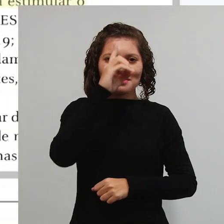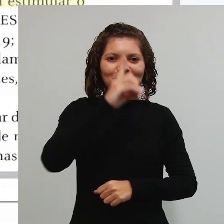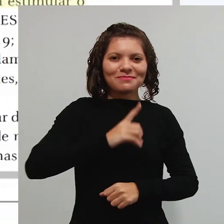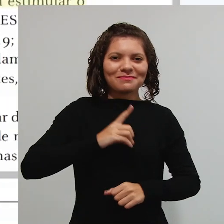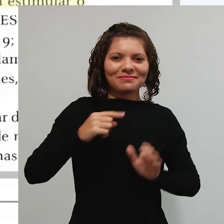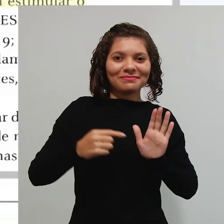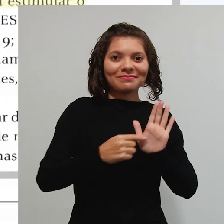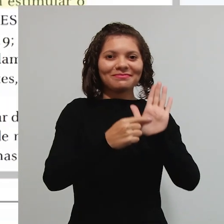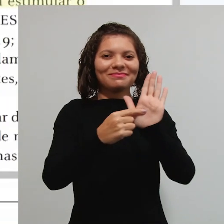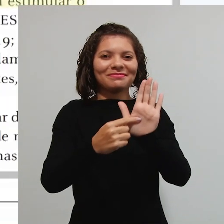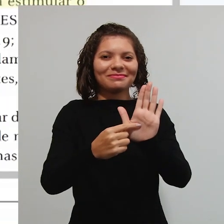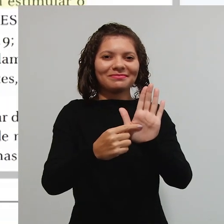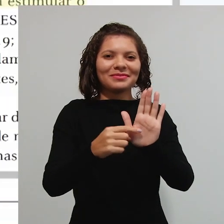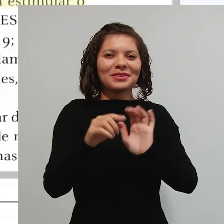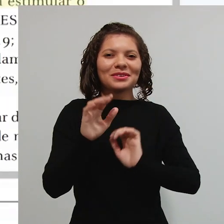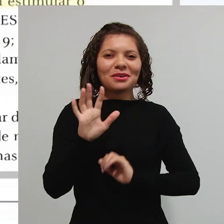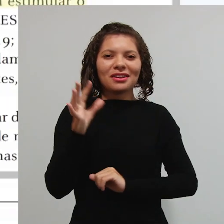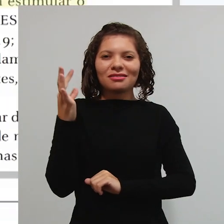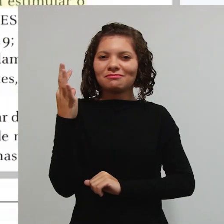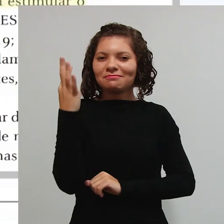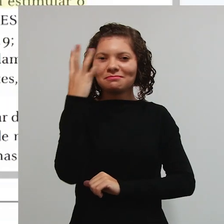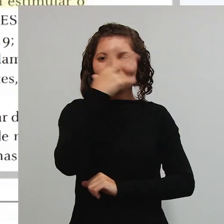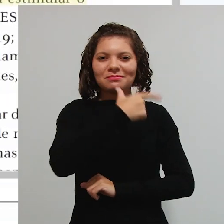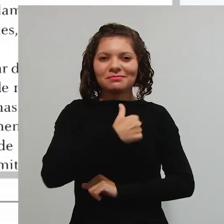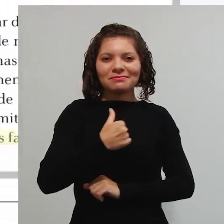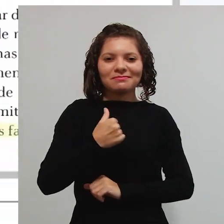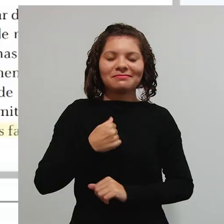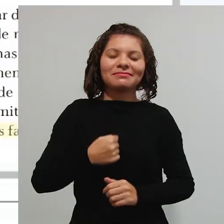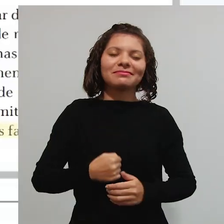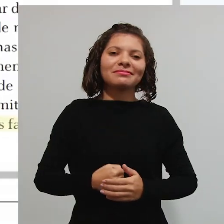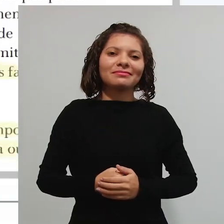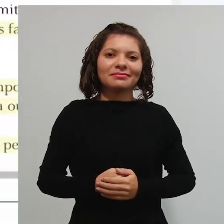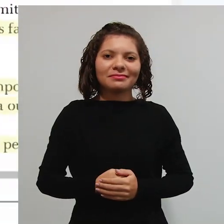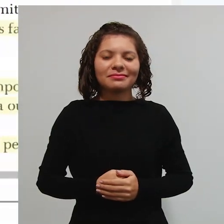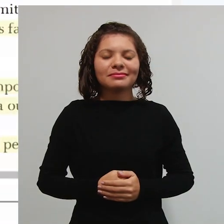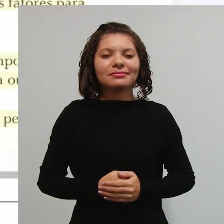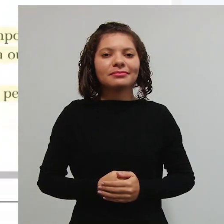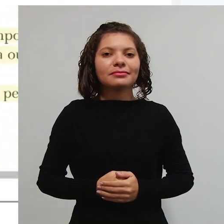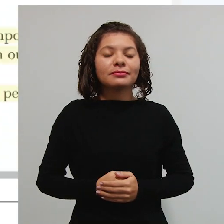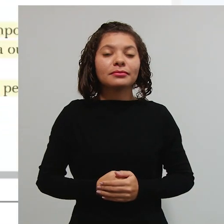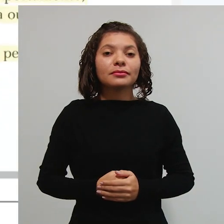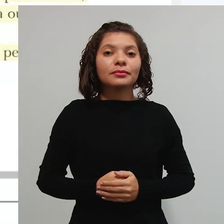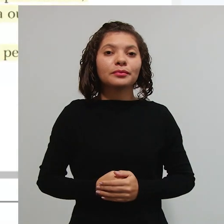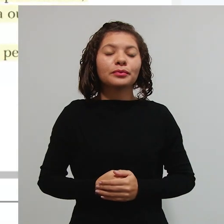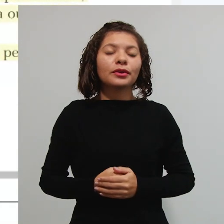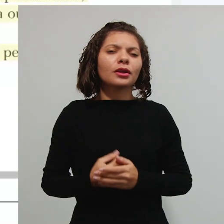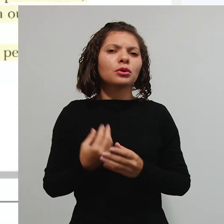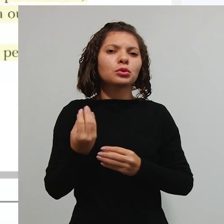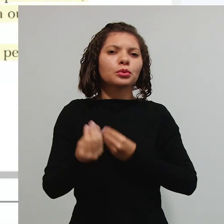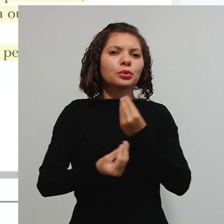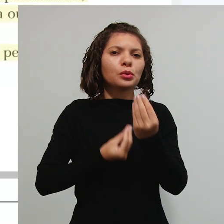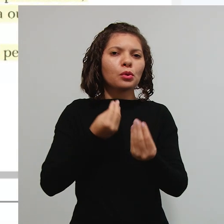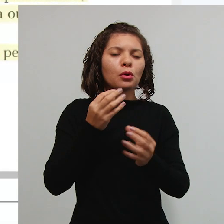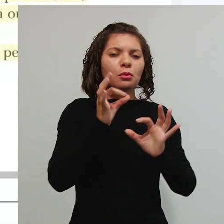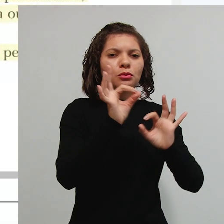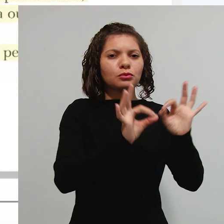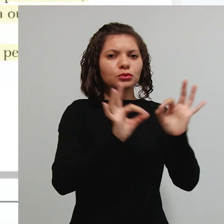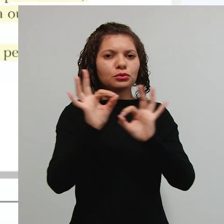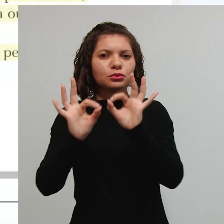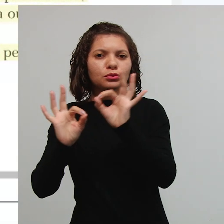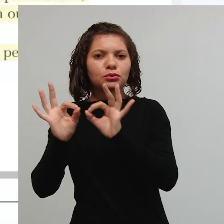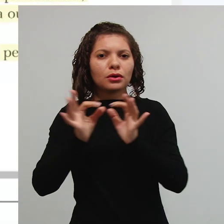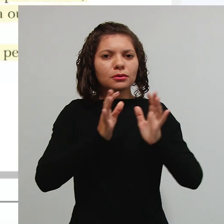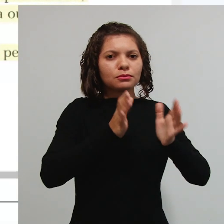só. Então, ai, que lindo, né? Bom, e aí, aqui, ó, como que se organizam os grupos,